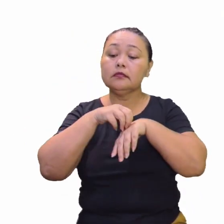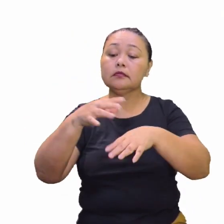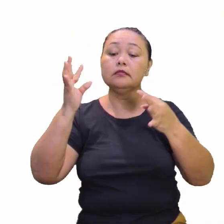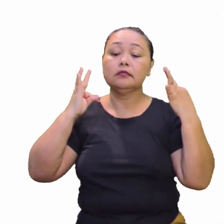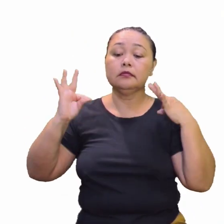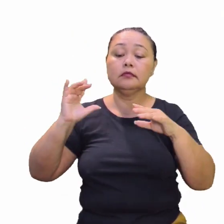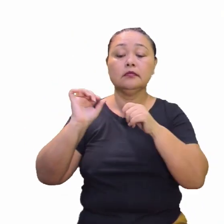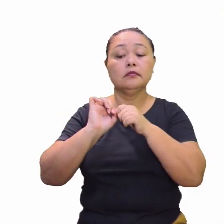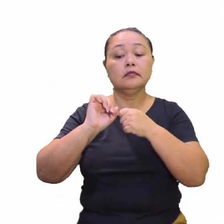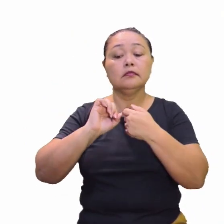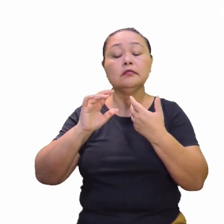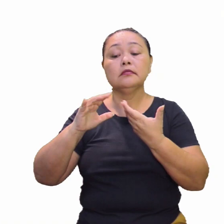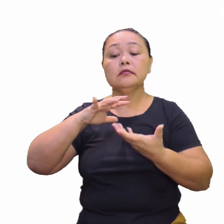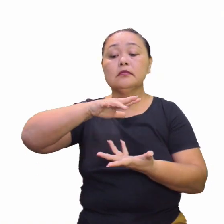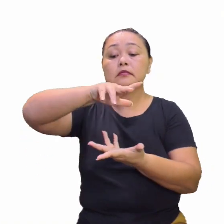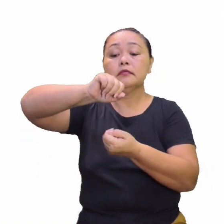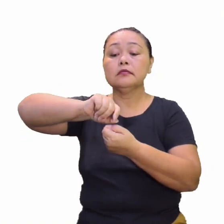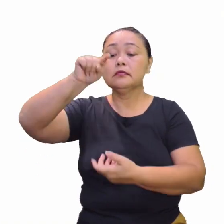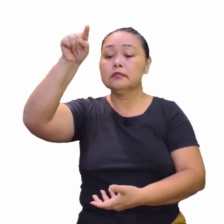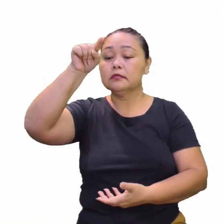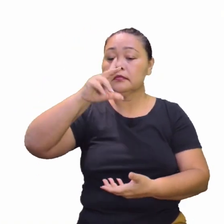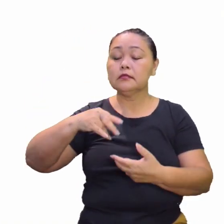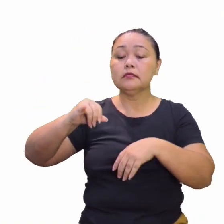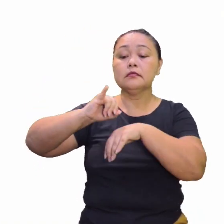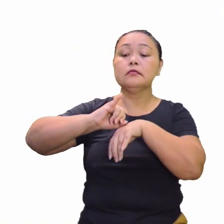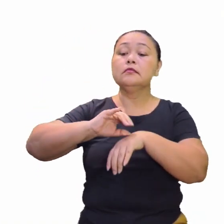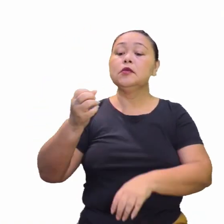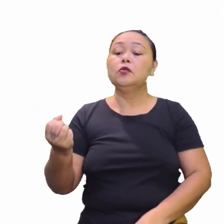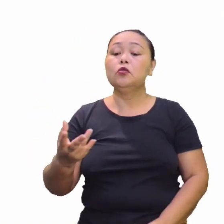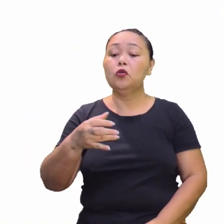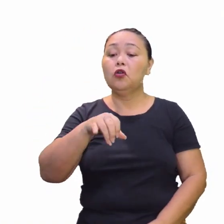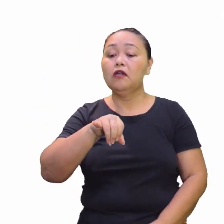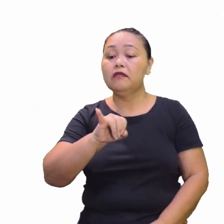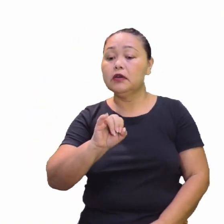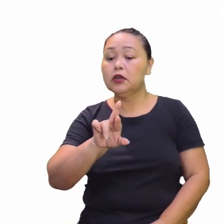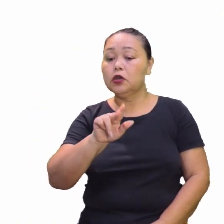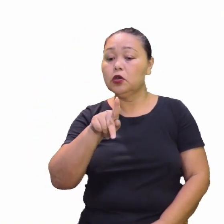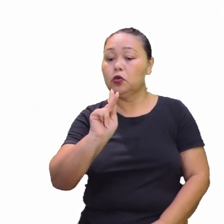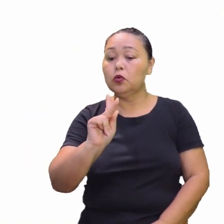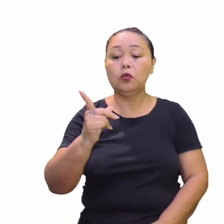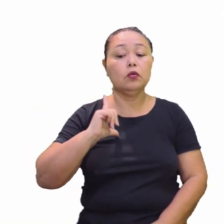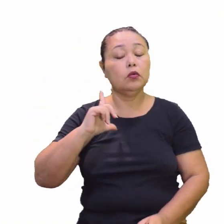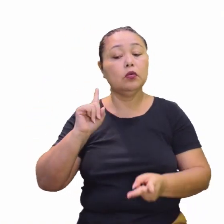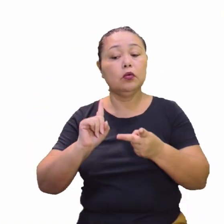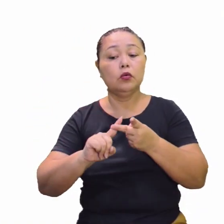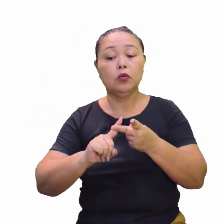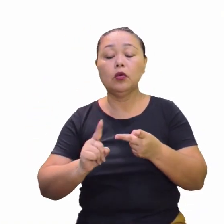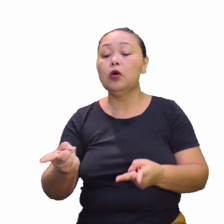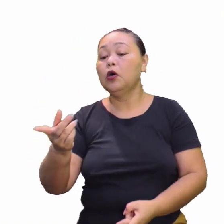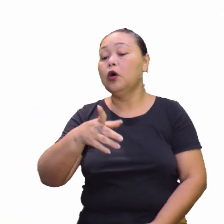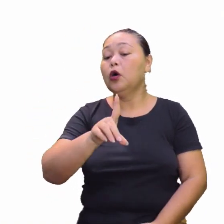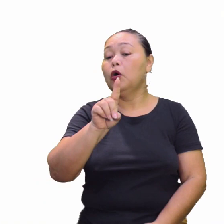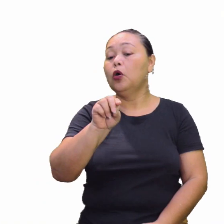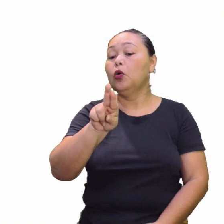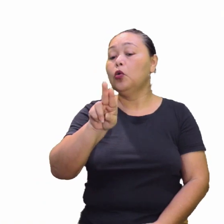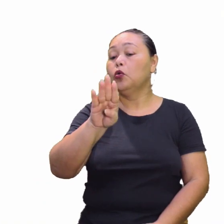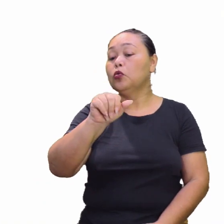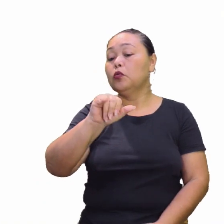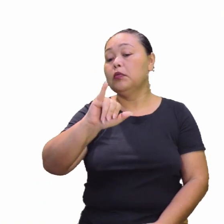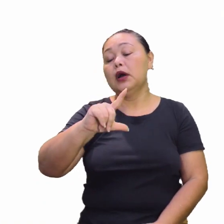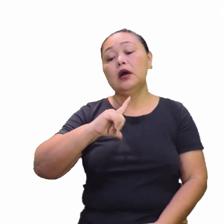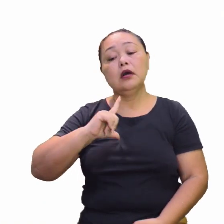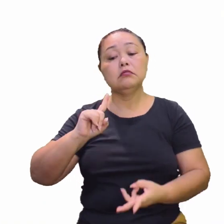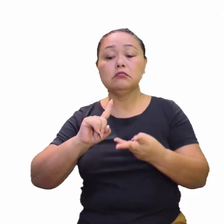turismo de negócio, vamos colocar mundo, né, as principais metrópoles, Nova York, podemos também citar Dubai, o próprio